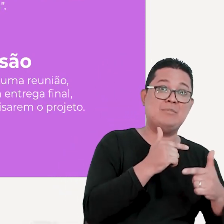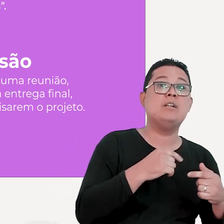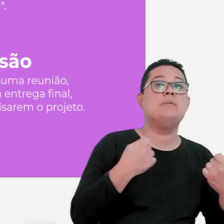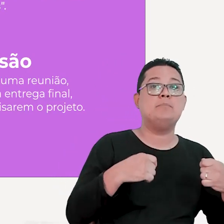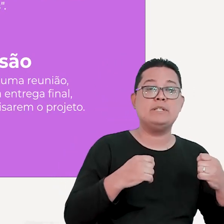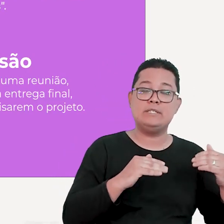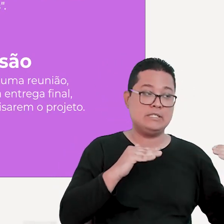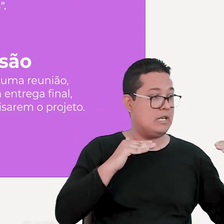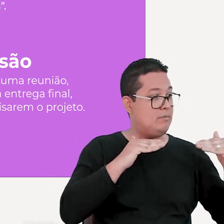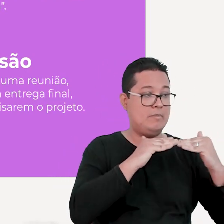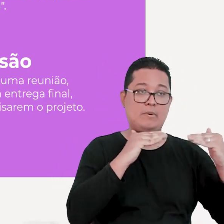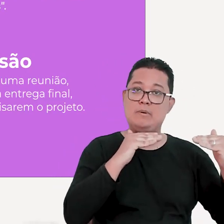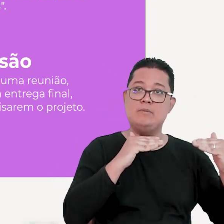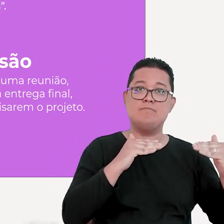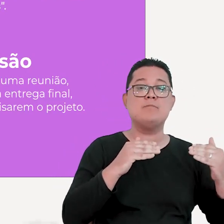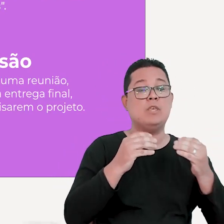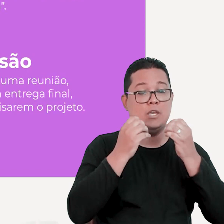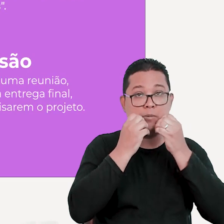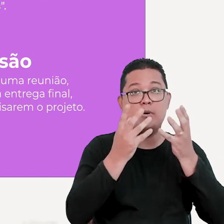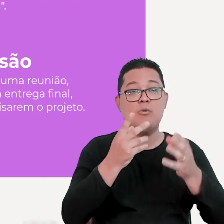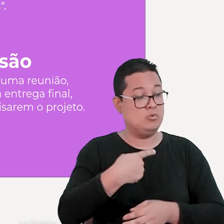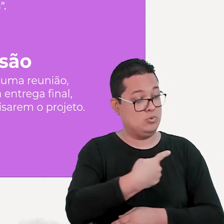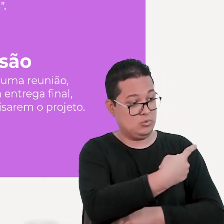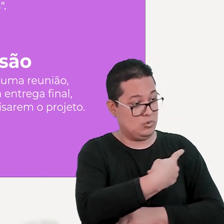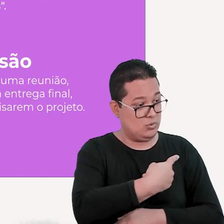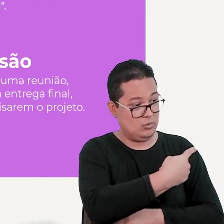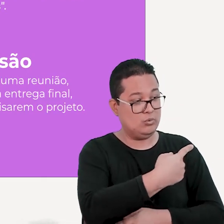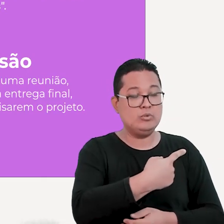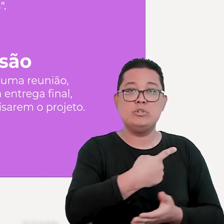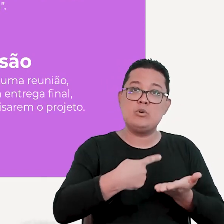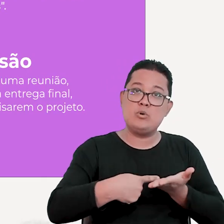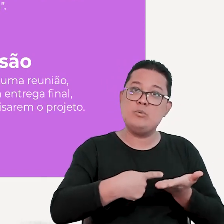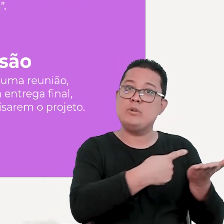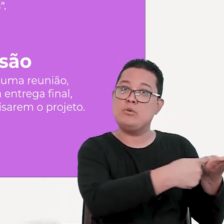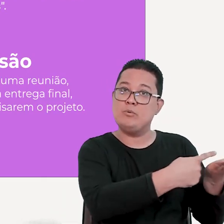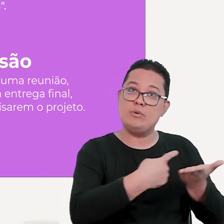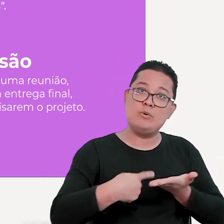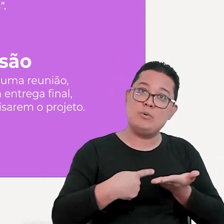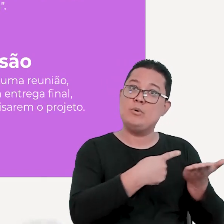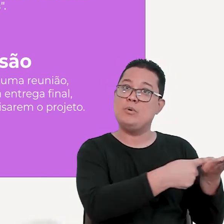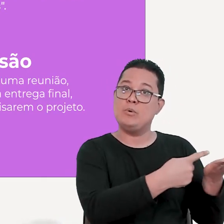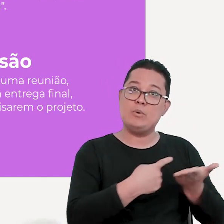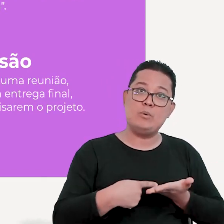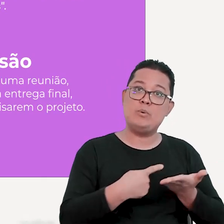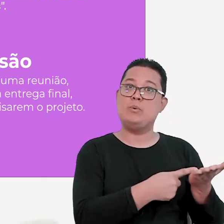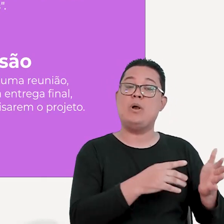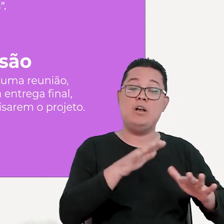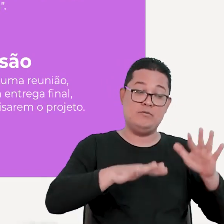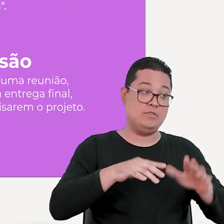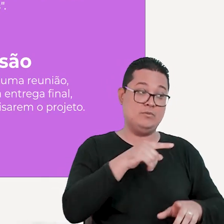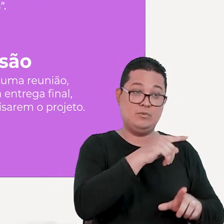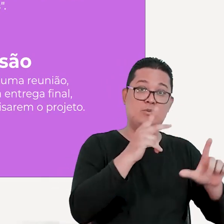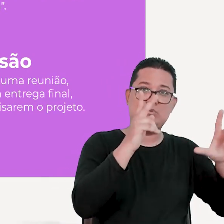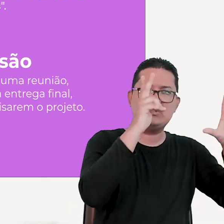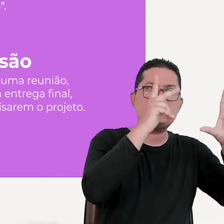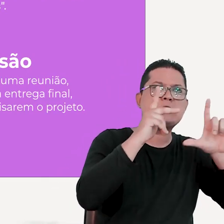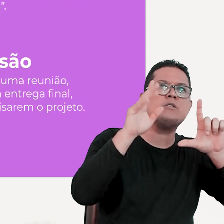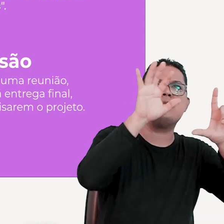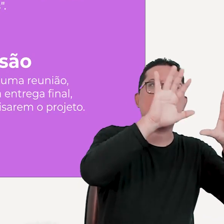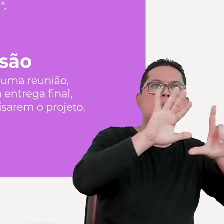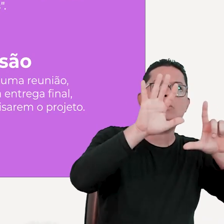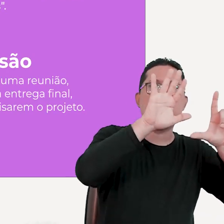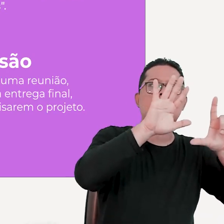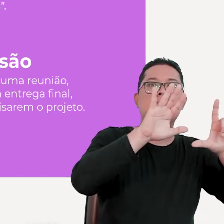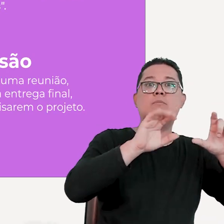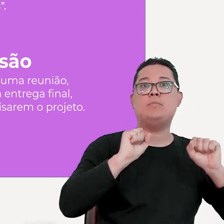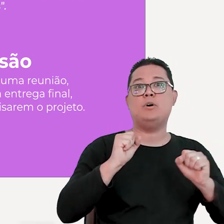de trabalho para co-criar juntos, porque às vezes o que ele cria não vai se adequar ao texto que você imagina ou vice-versa. Por